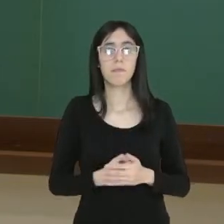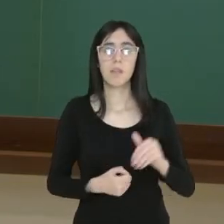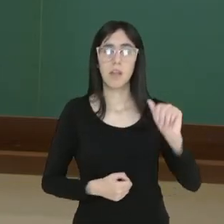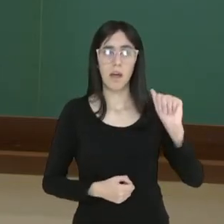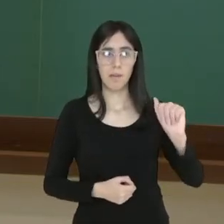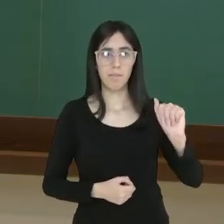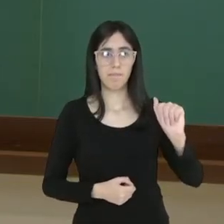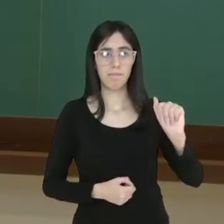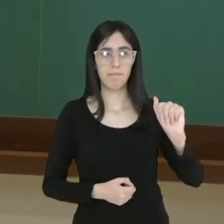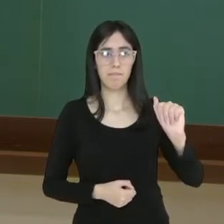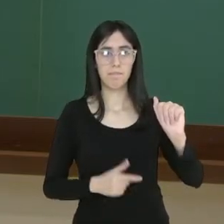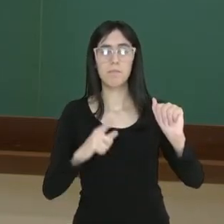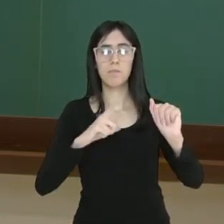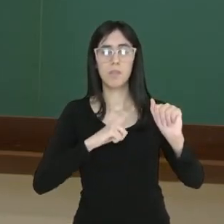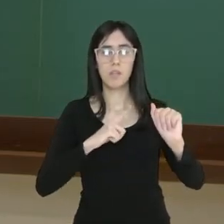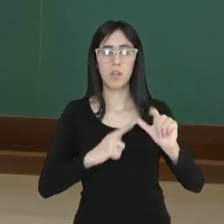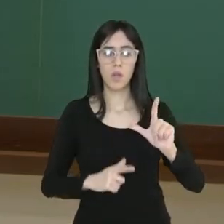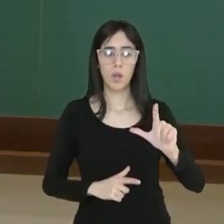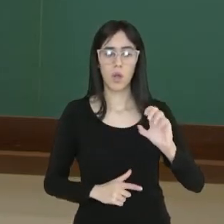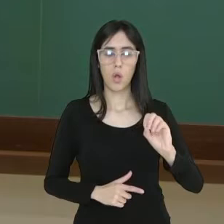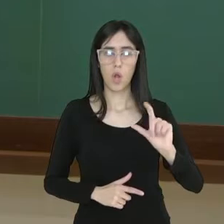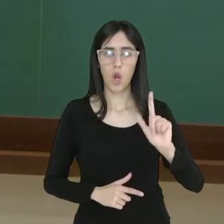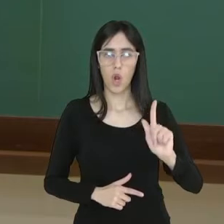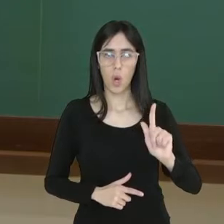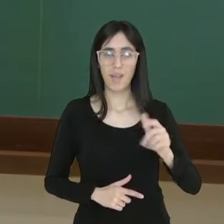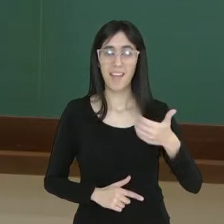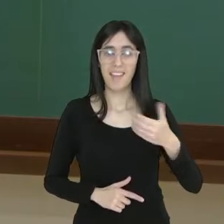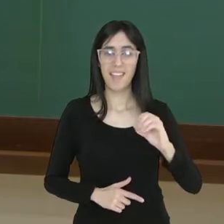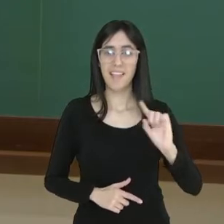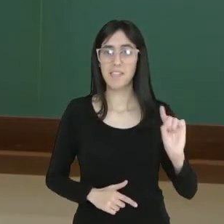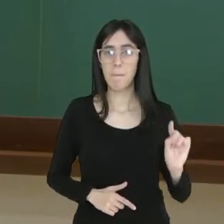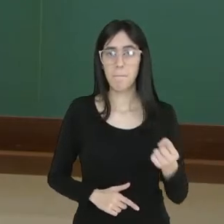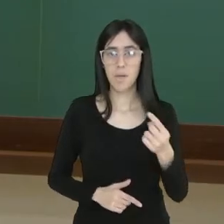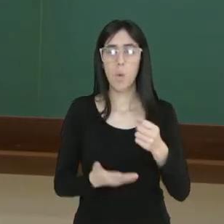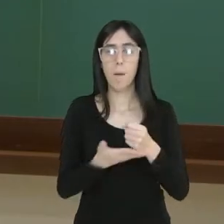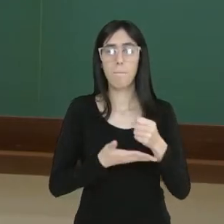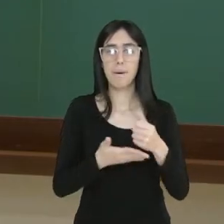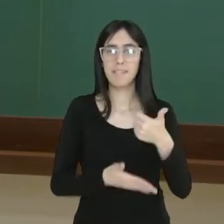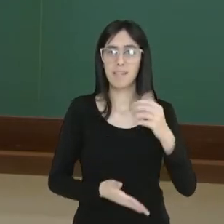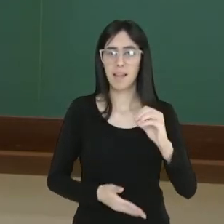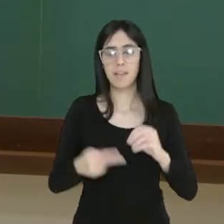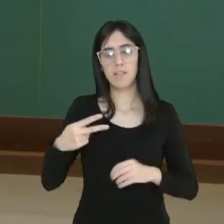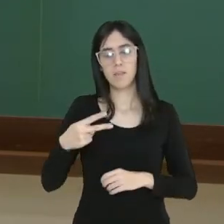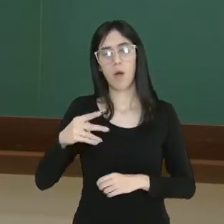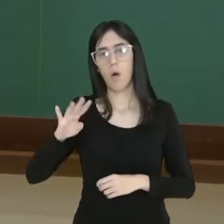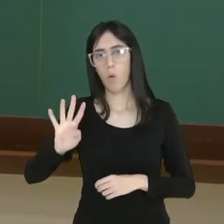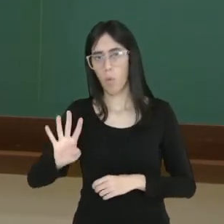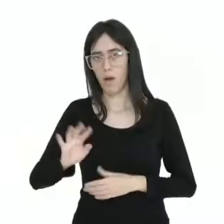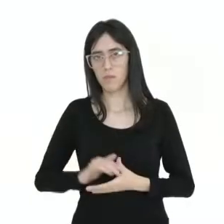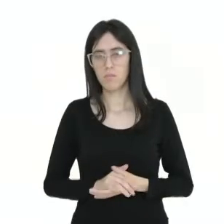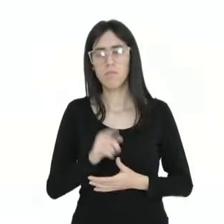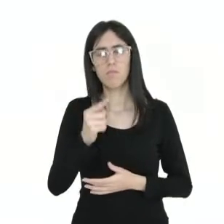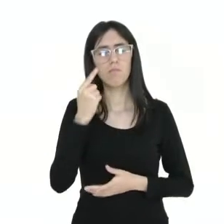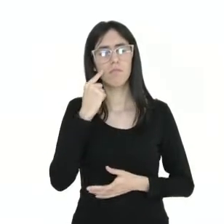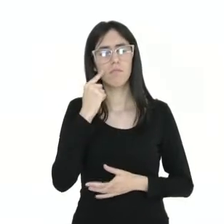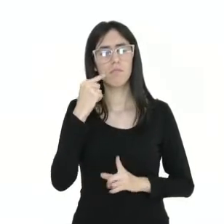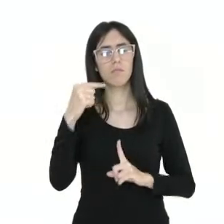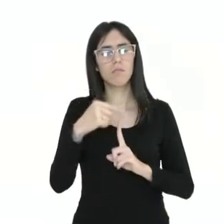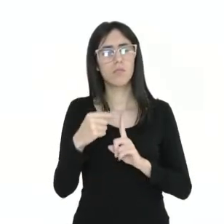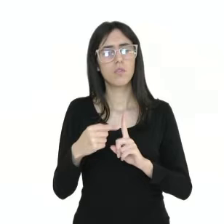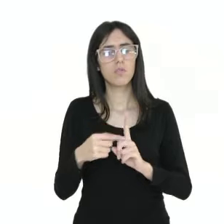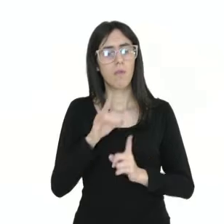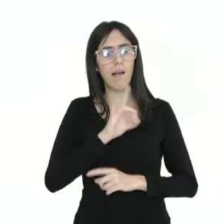A. Temos que log de 10.000 na base 10 é igual a 4. Classifique